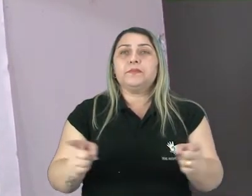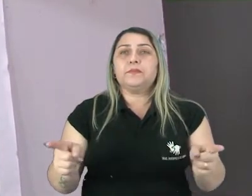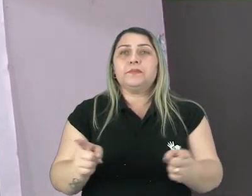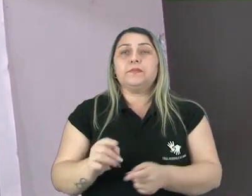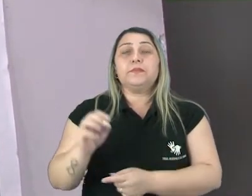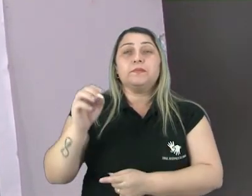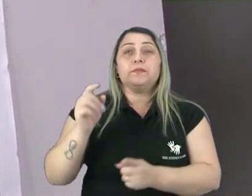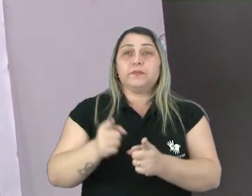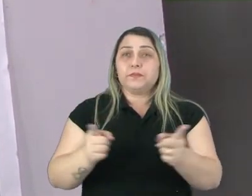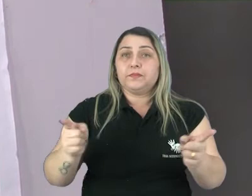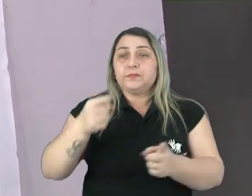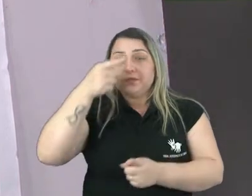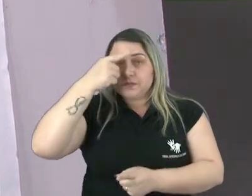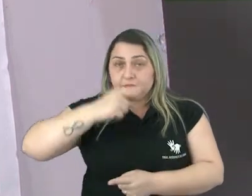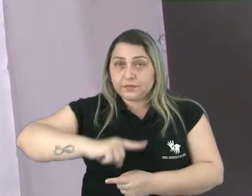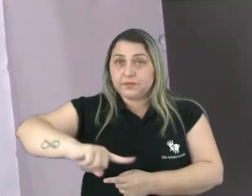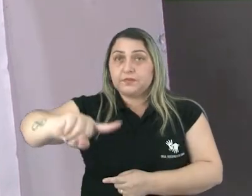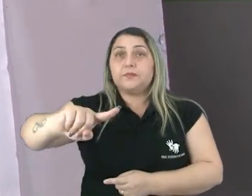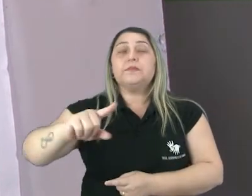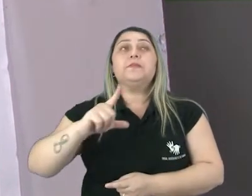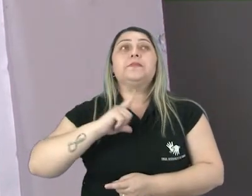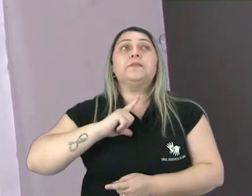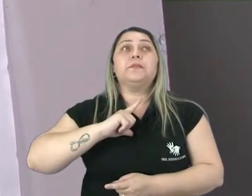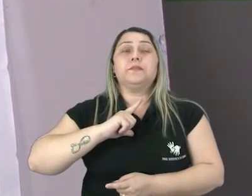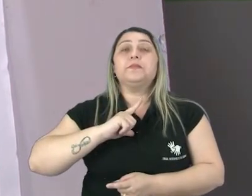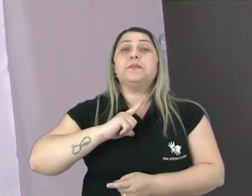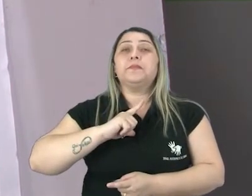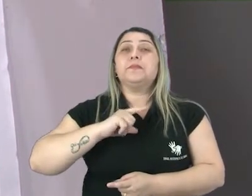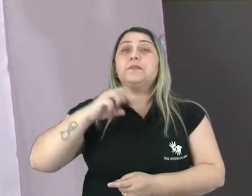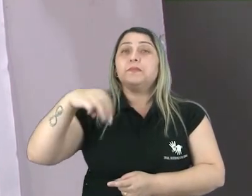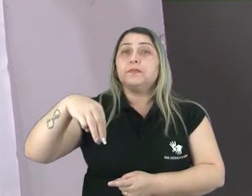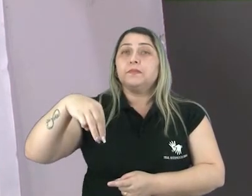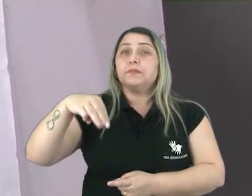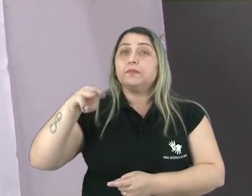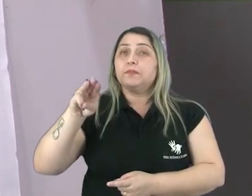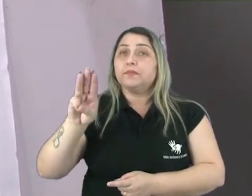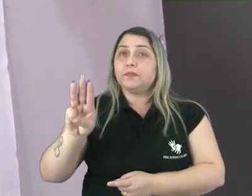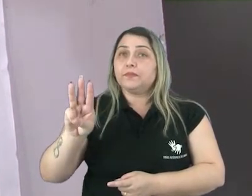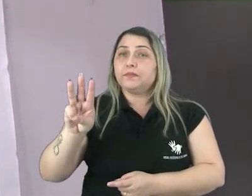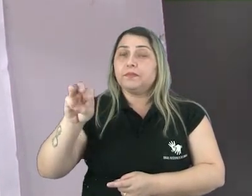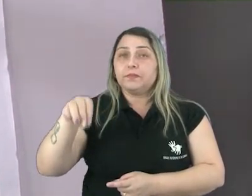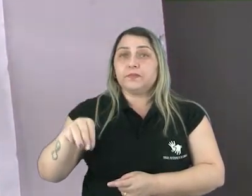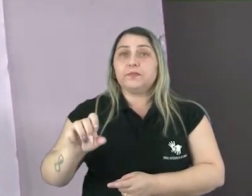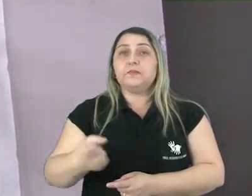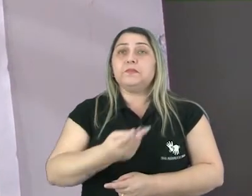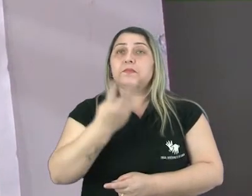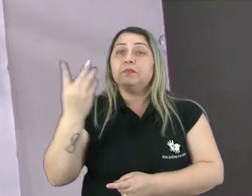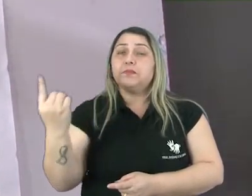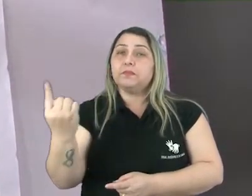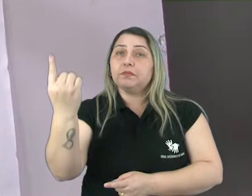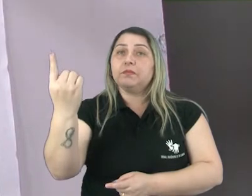a medida do elefante nesta imagem é 3 metros. Então, quantos metros ele é